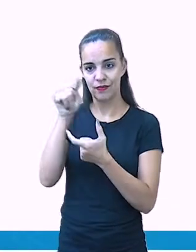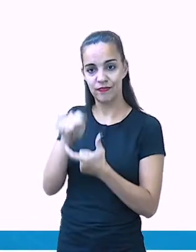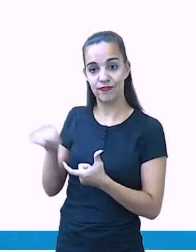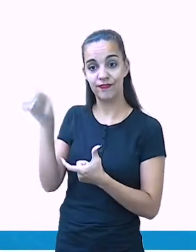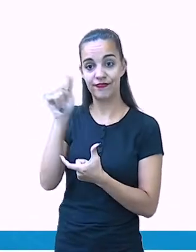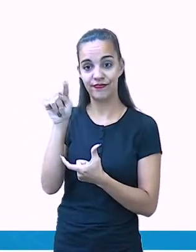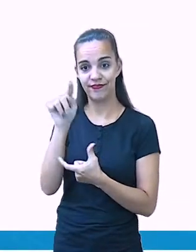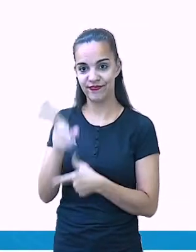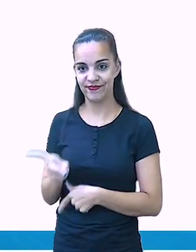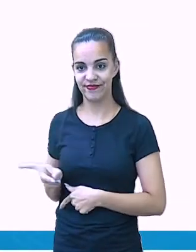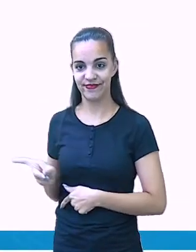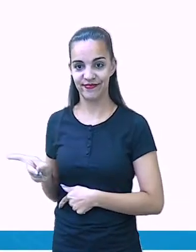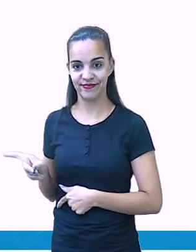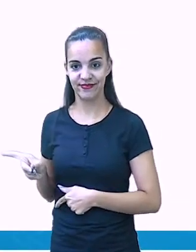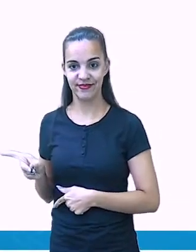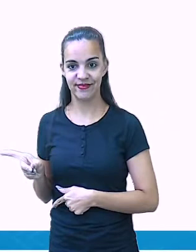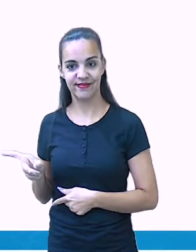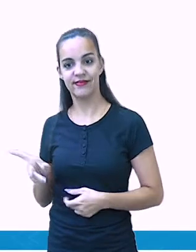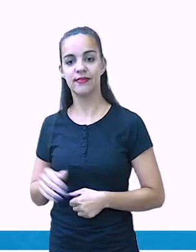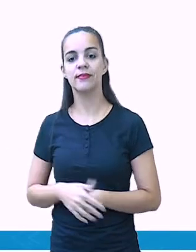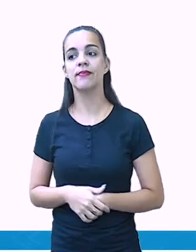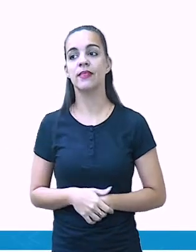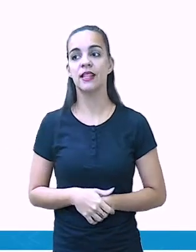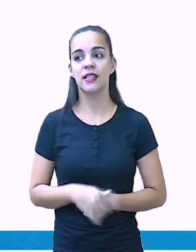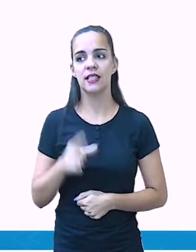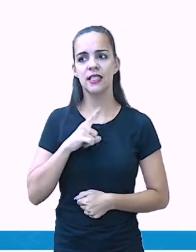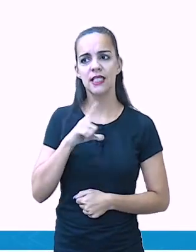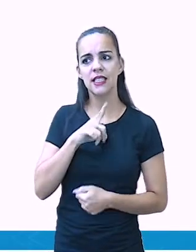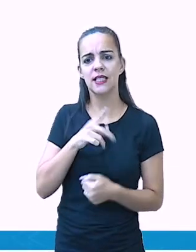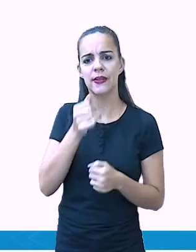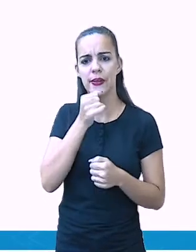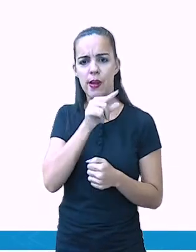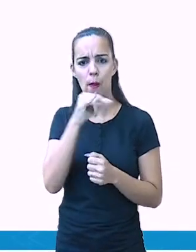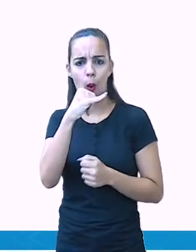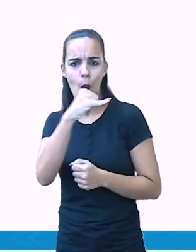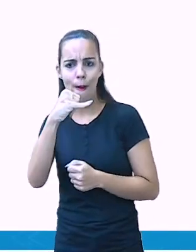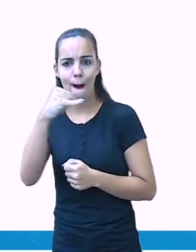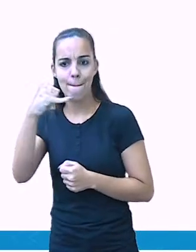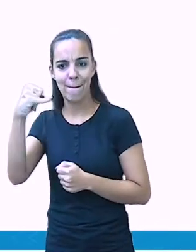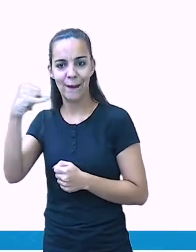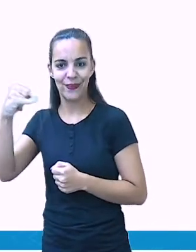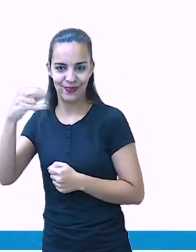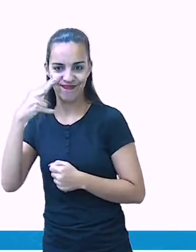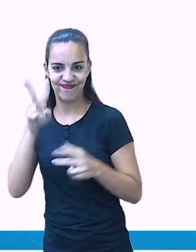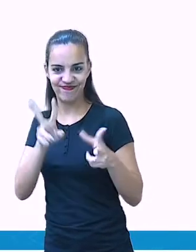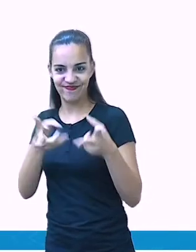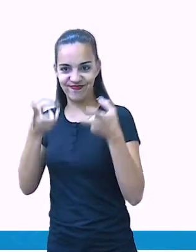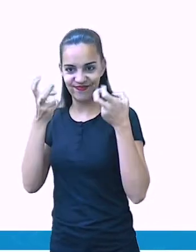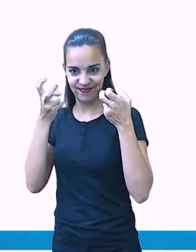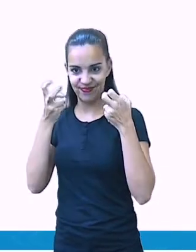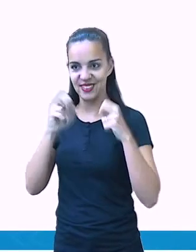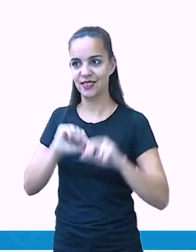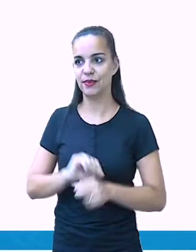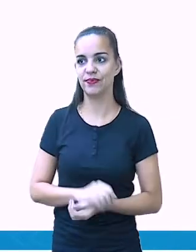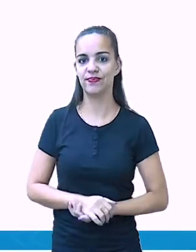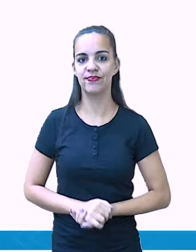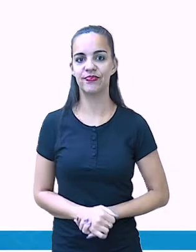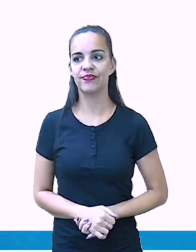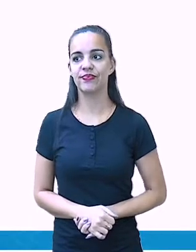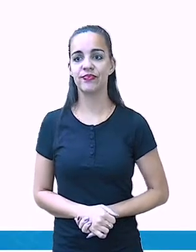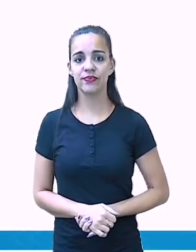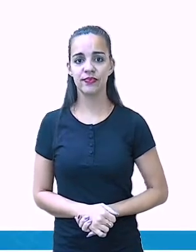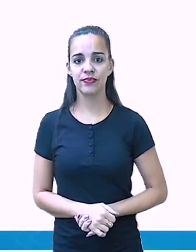aí que eu coloquei. Então, não esqueçam de colocar o hífen para separar as sílabas, muito importante.